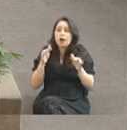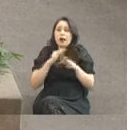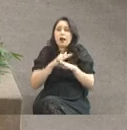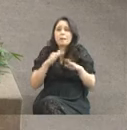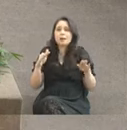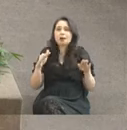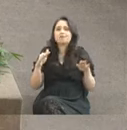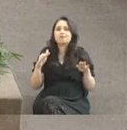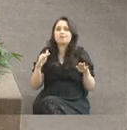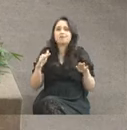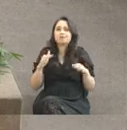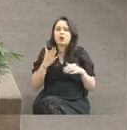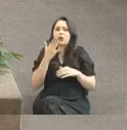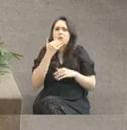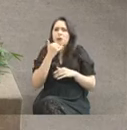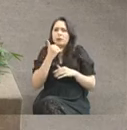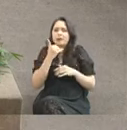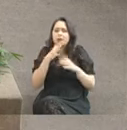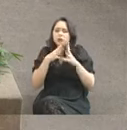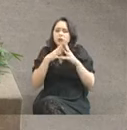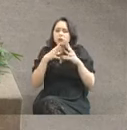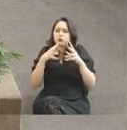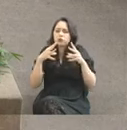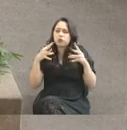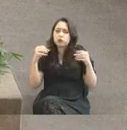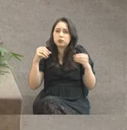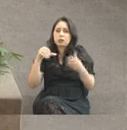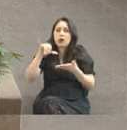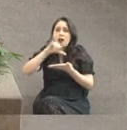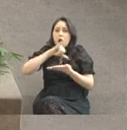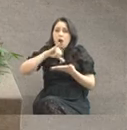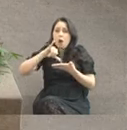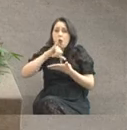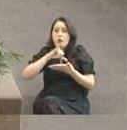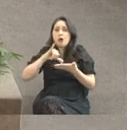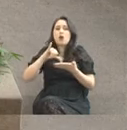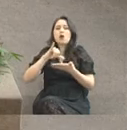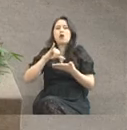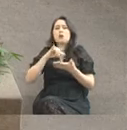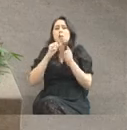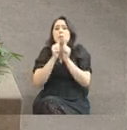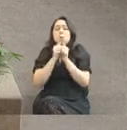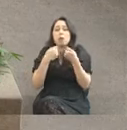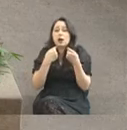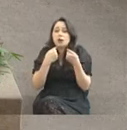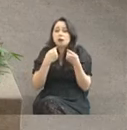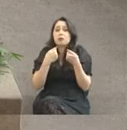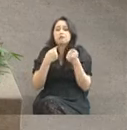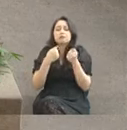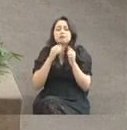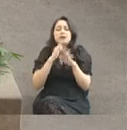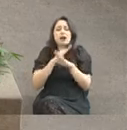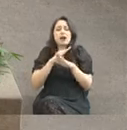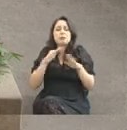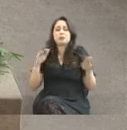vazia. Não tinha mais óleo, não tinha mais pão, não tinha mais